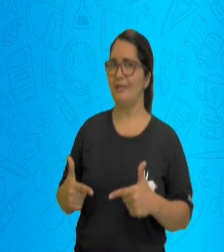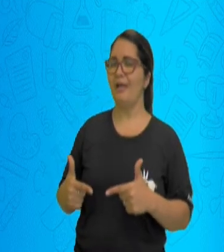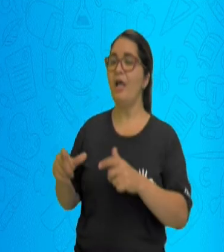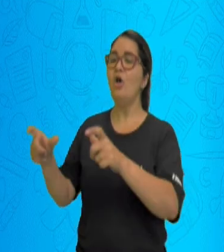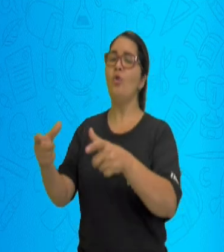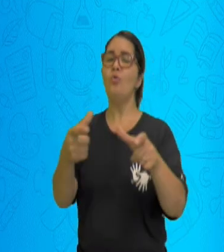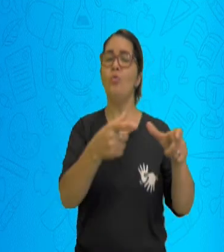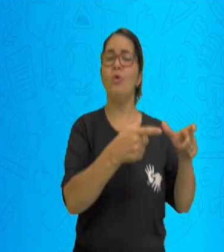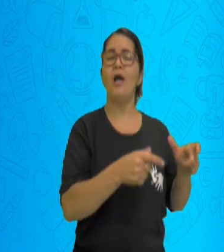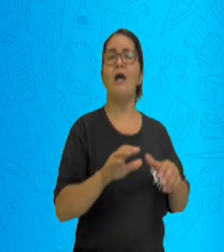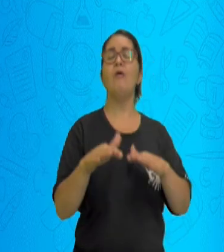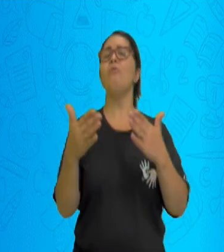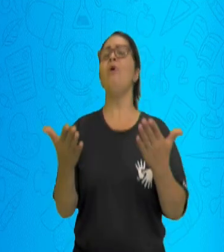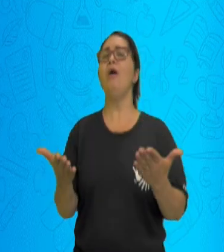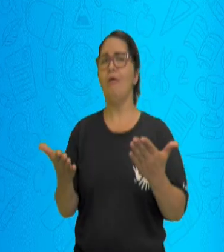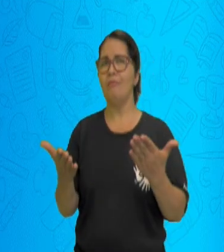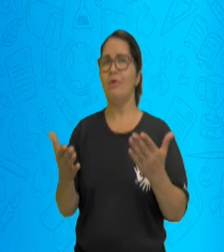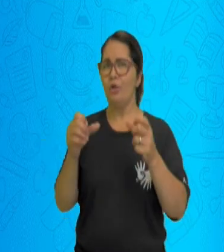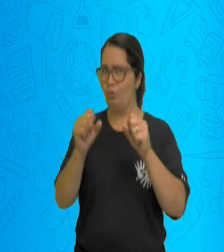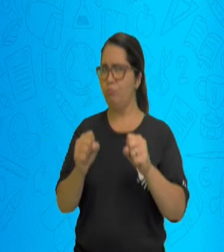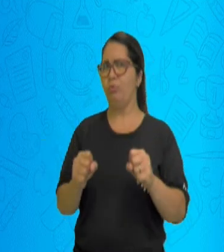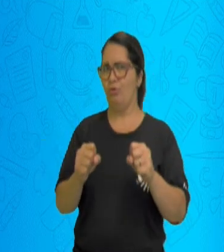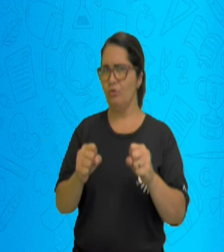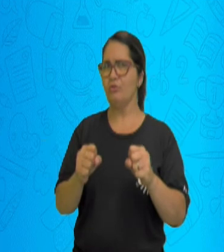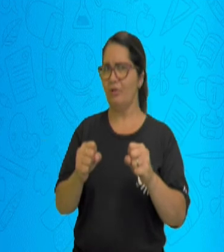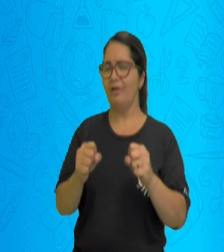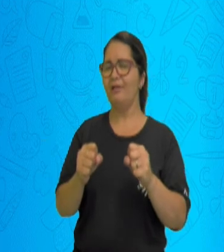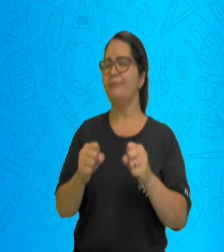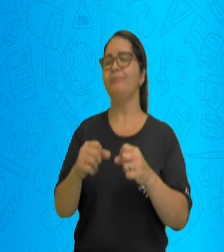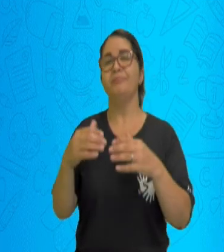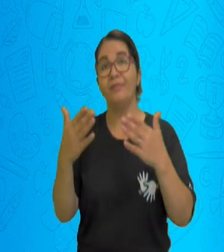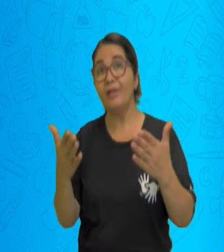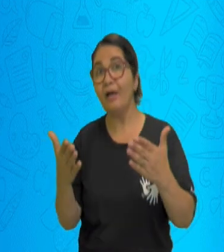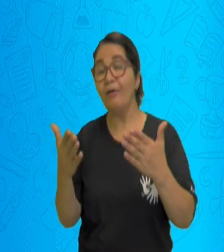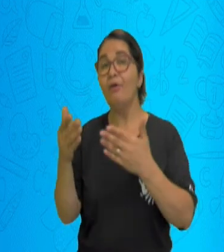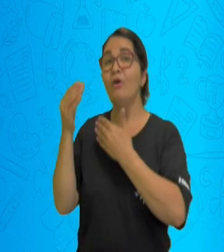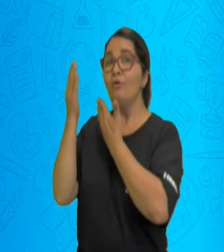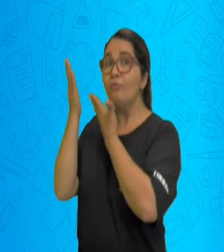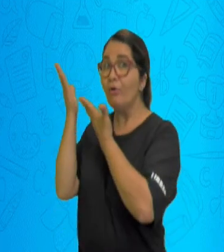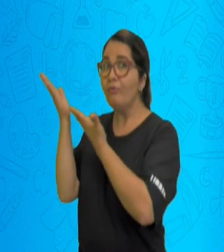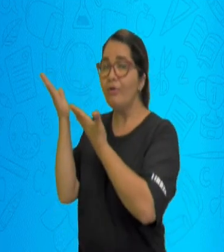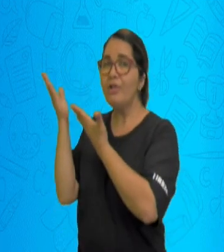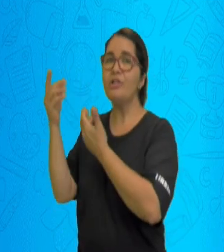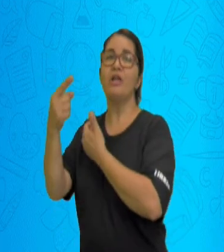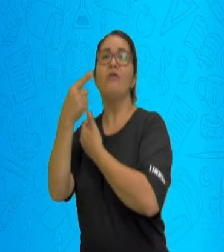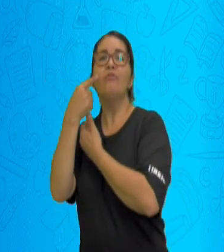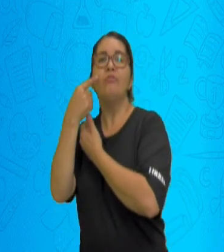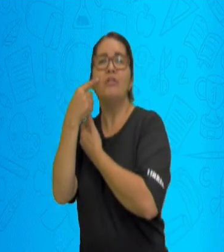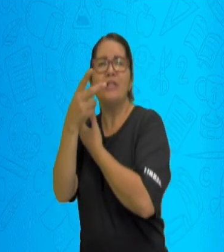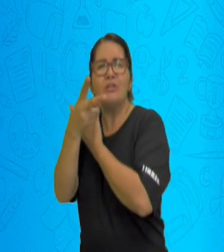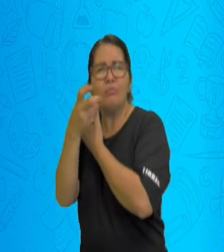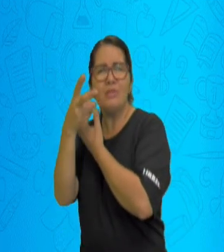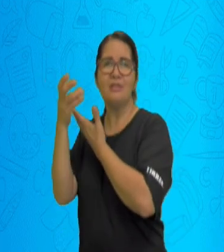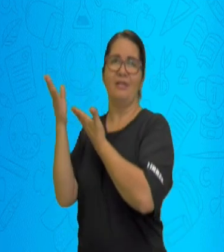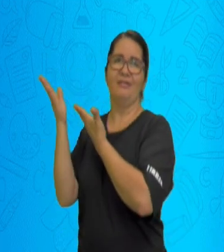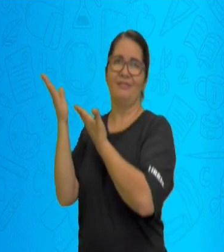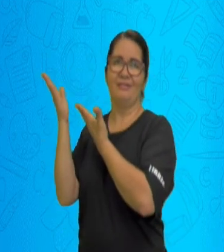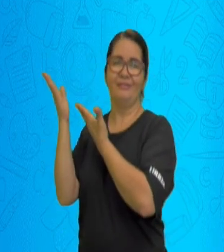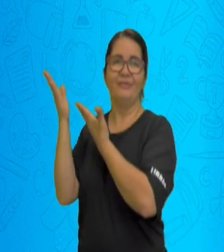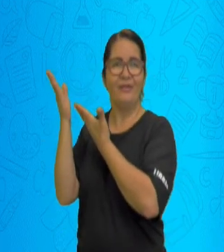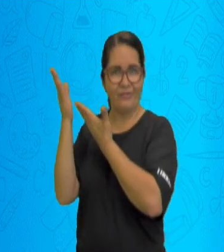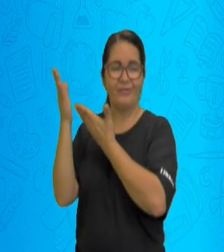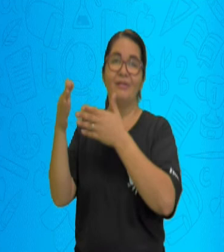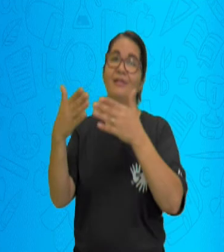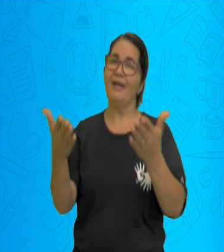fica estranho. Vocês perceberam que eu fiz até uma entonação para que vocês pudessem observar. Mas é